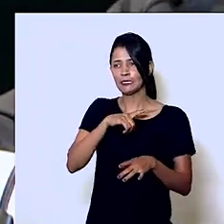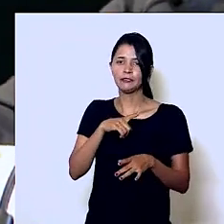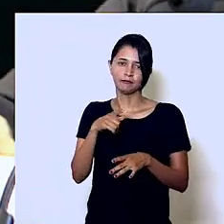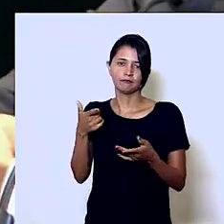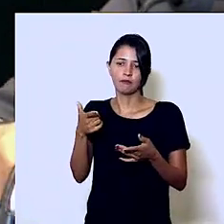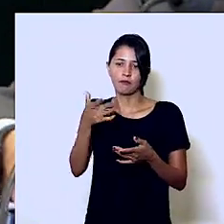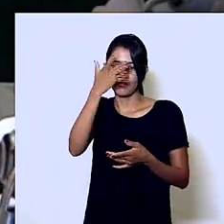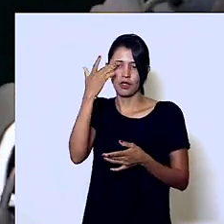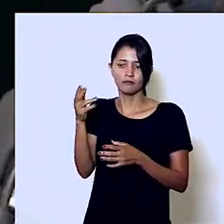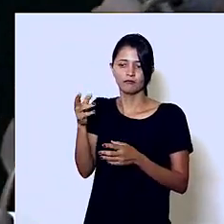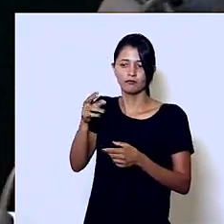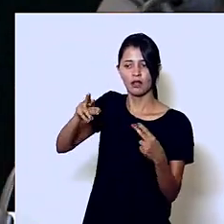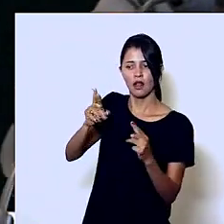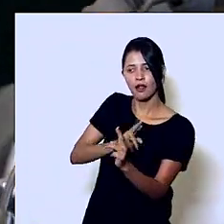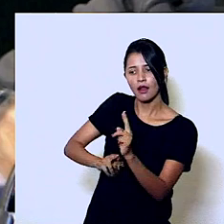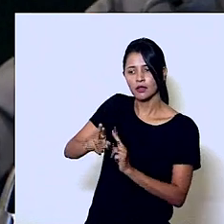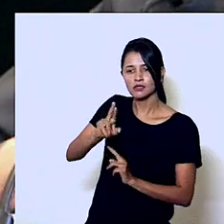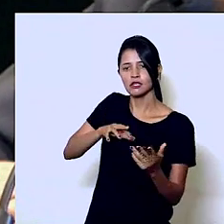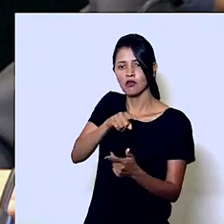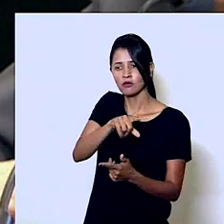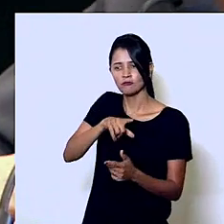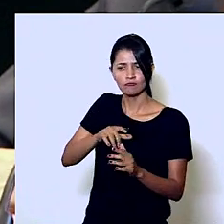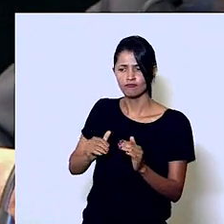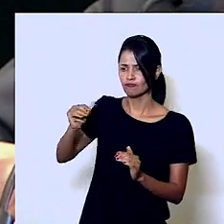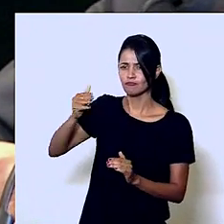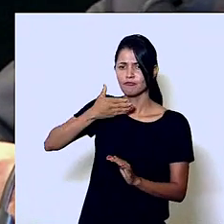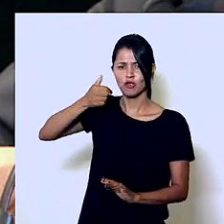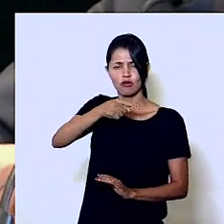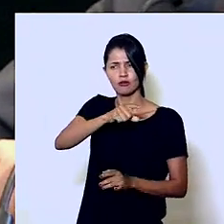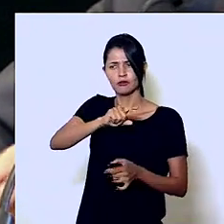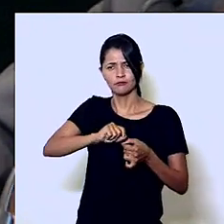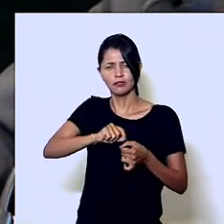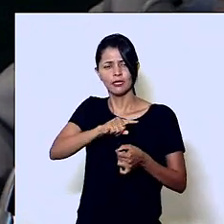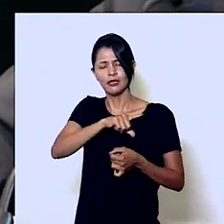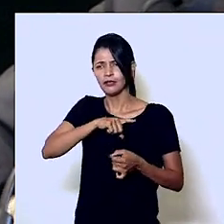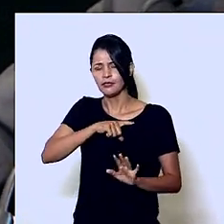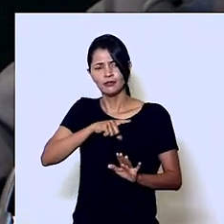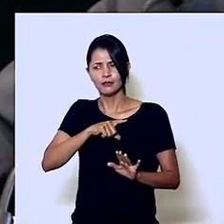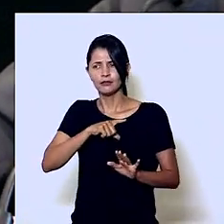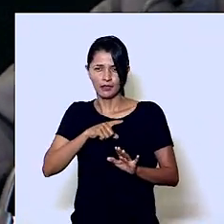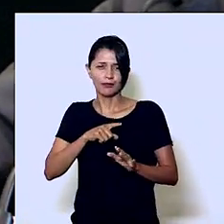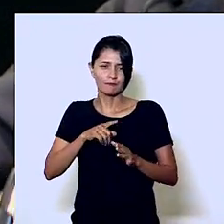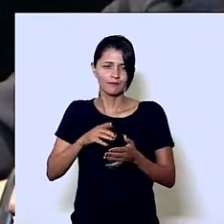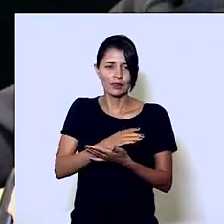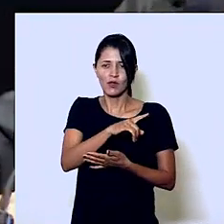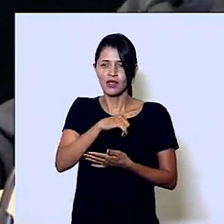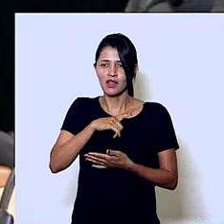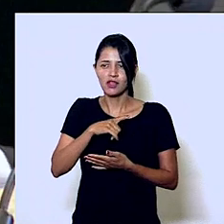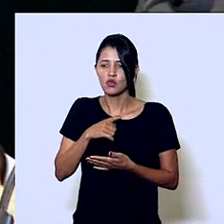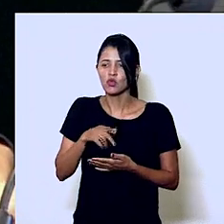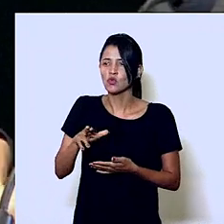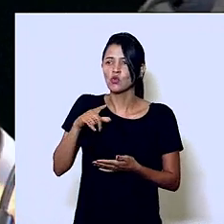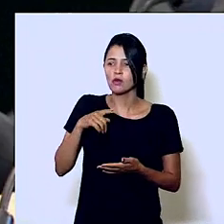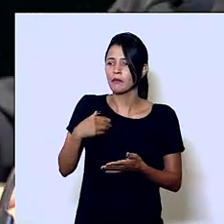dos grandes que nós tivemos, ele nunca perdeu o fio terra com a realidade do mundo real, né? Não